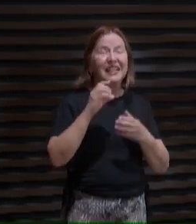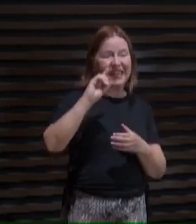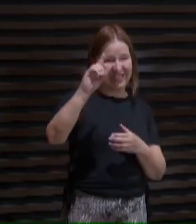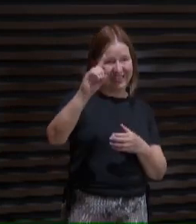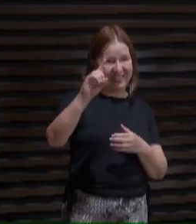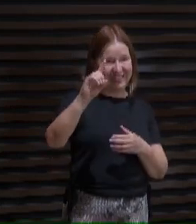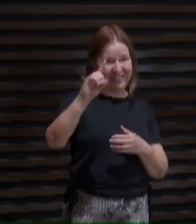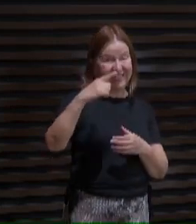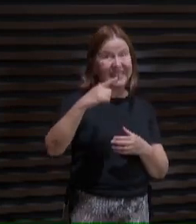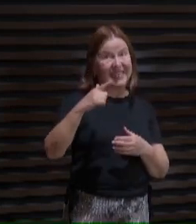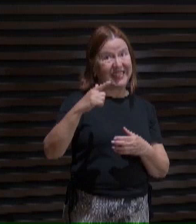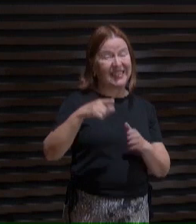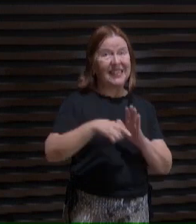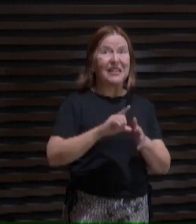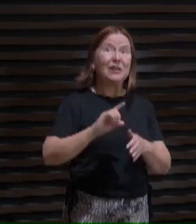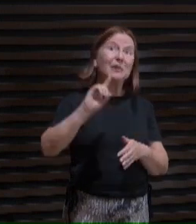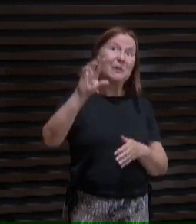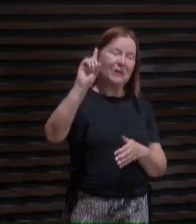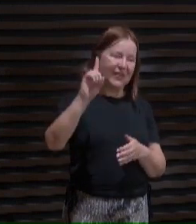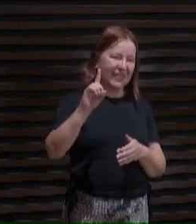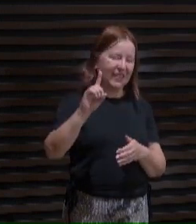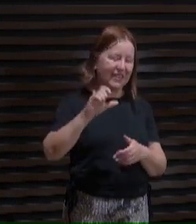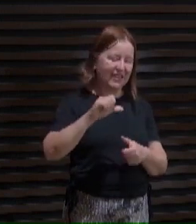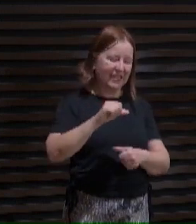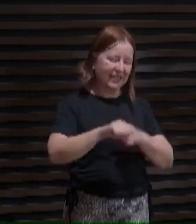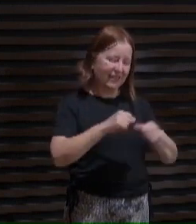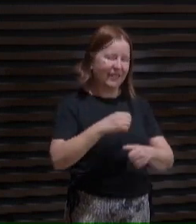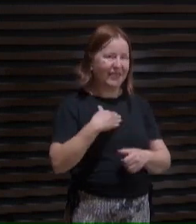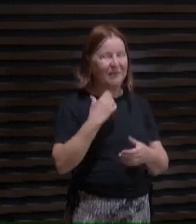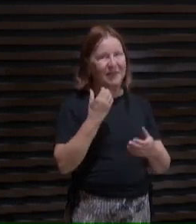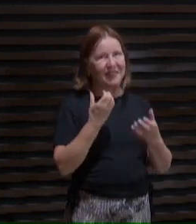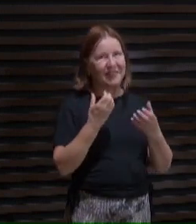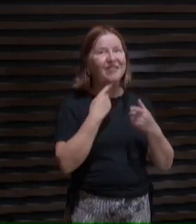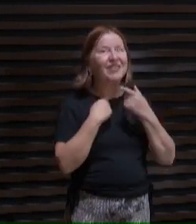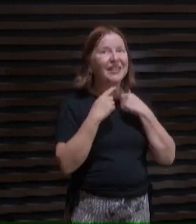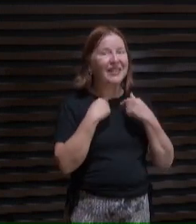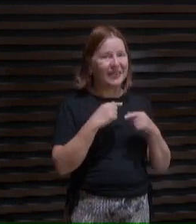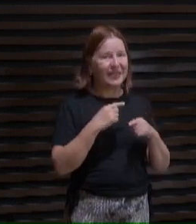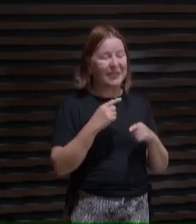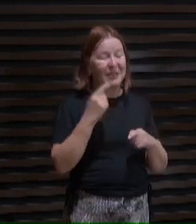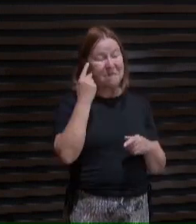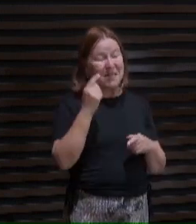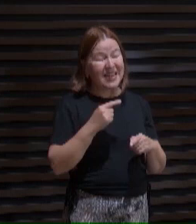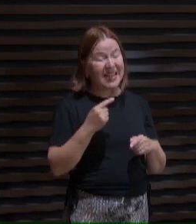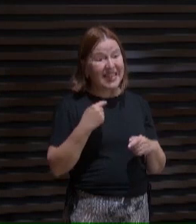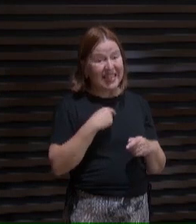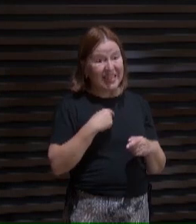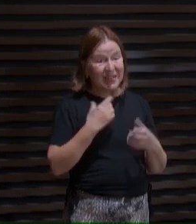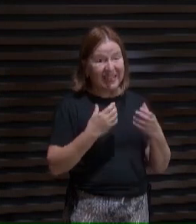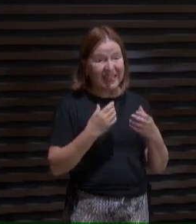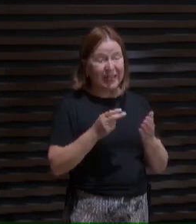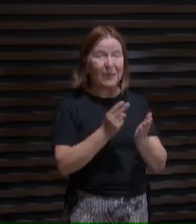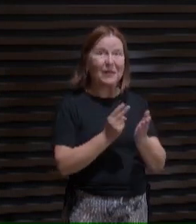me queiras. Antes, converte o meu querer para que eu te queira com o mesmo